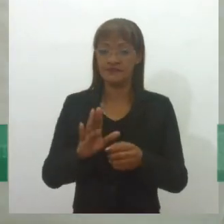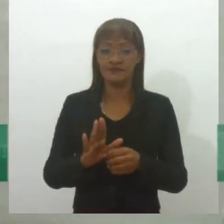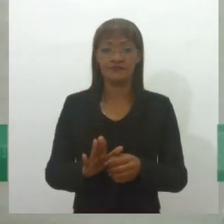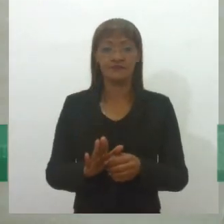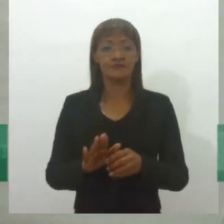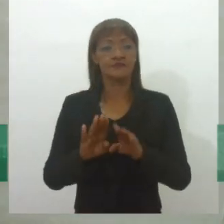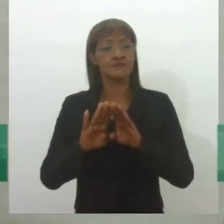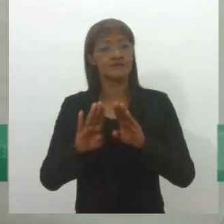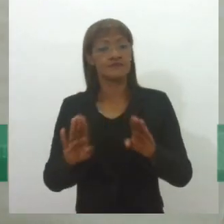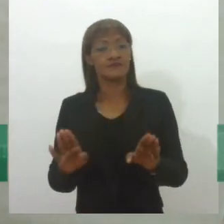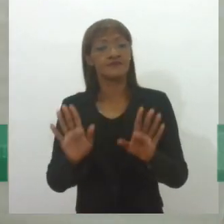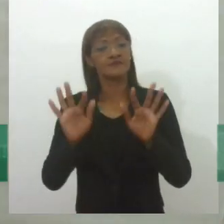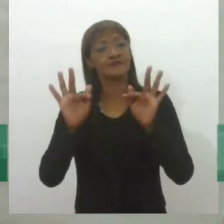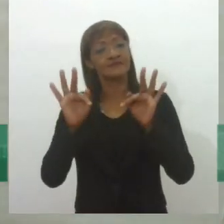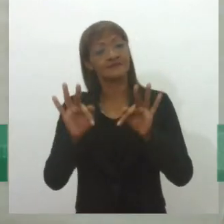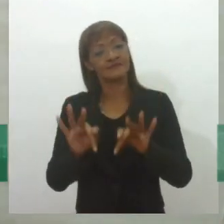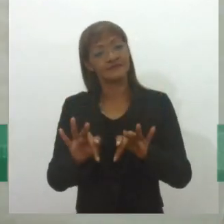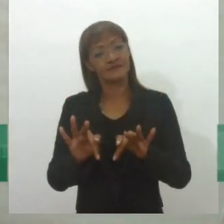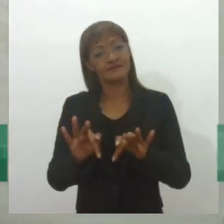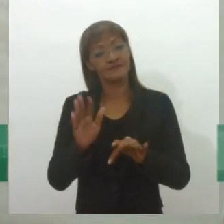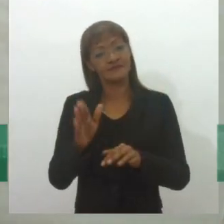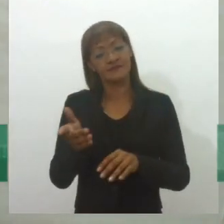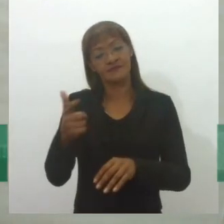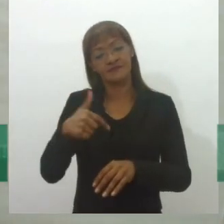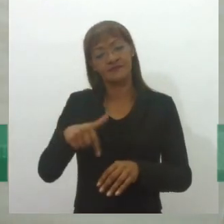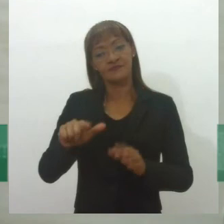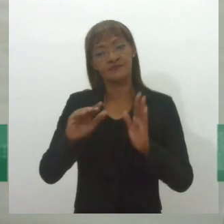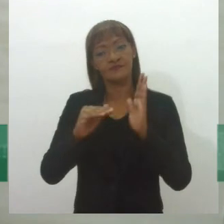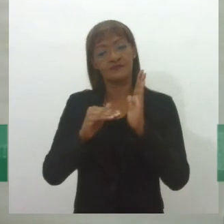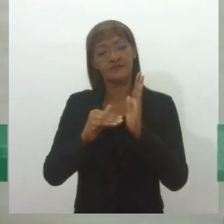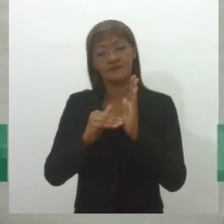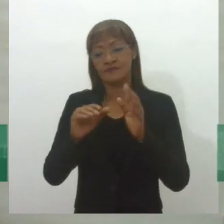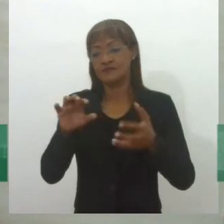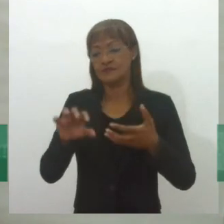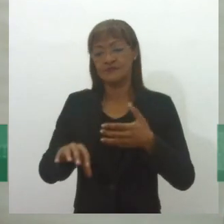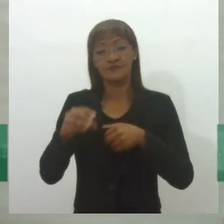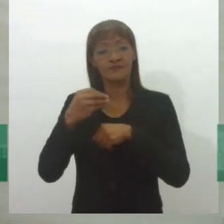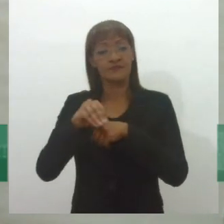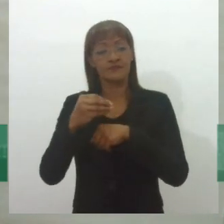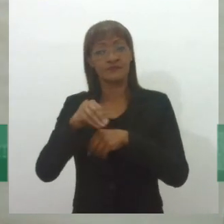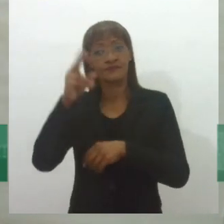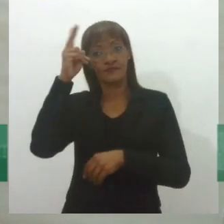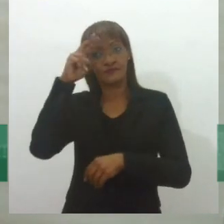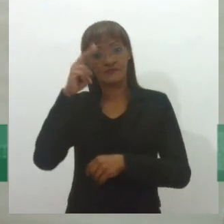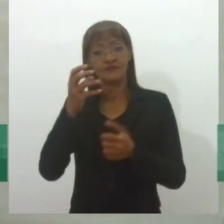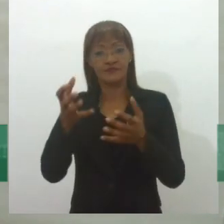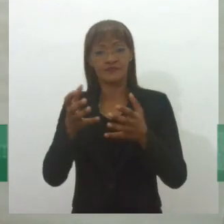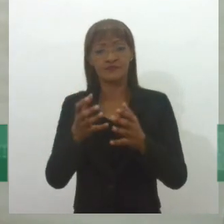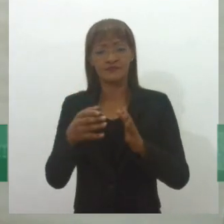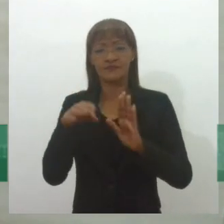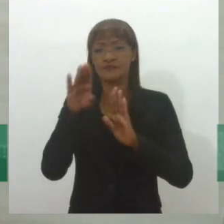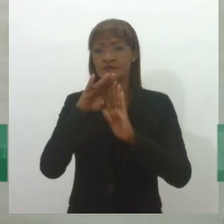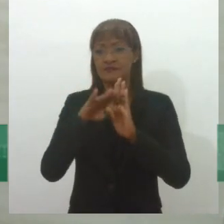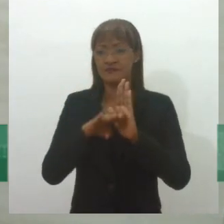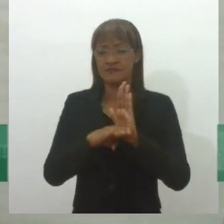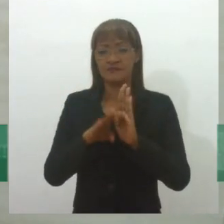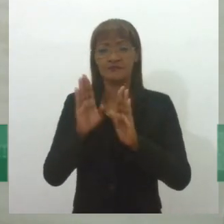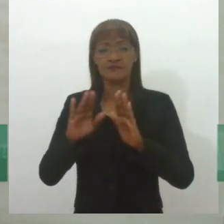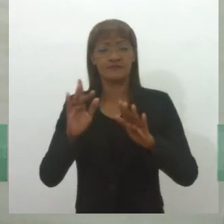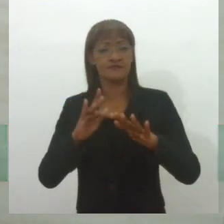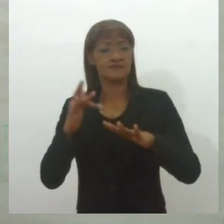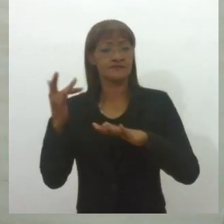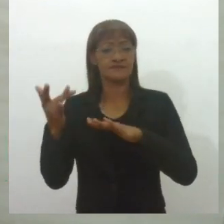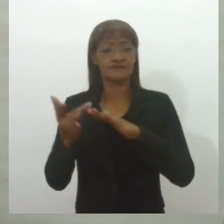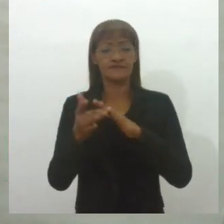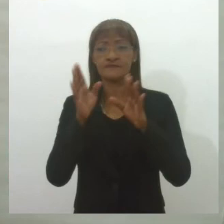ao fim de mais um Congresso em Pauta. Lembre-se, se quiser acompanhar a nossa programação pelas redes sociais, no Face